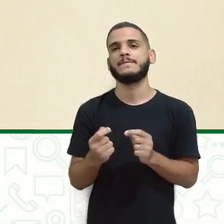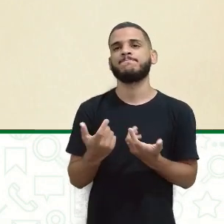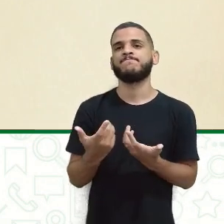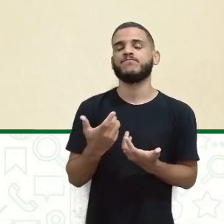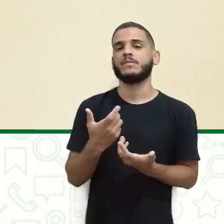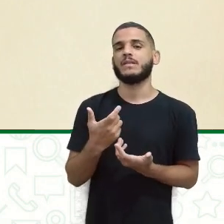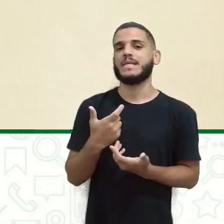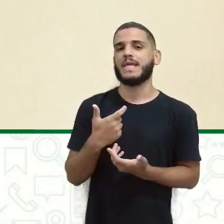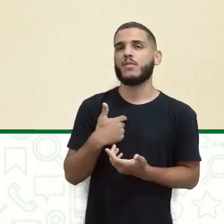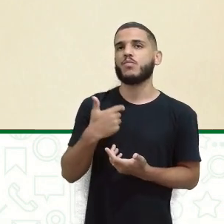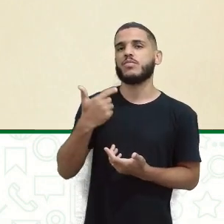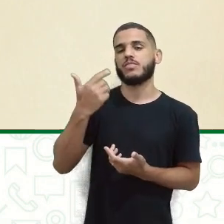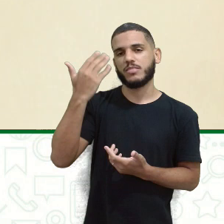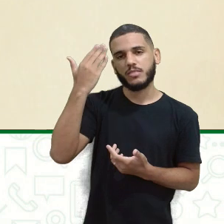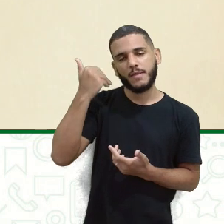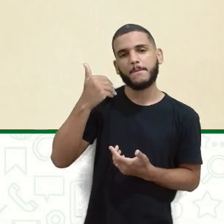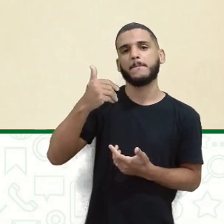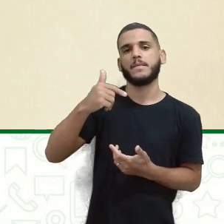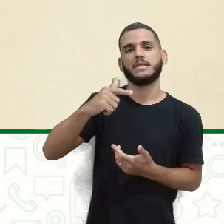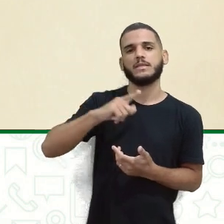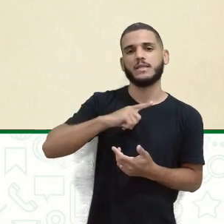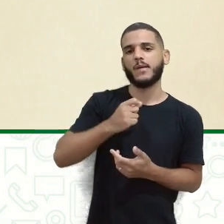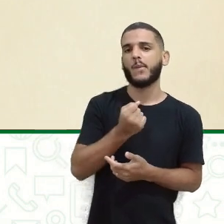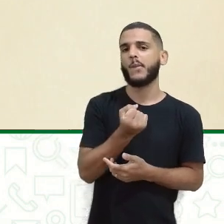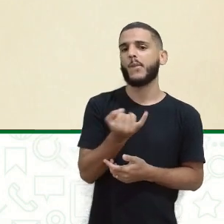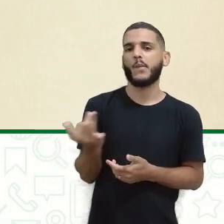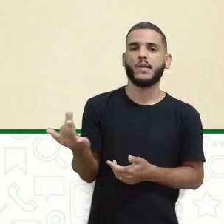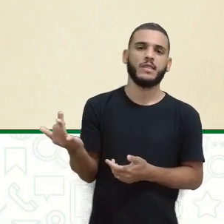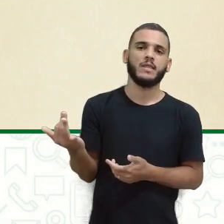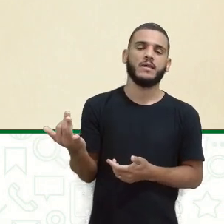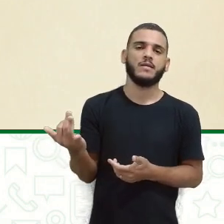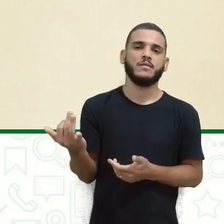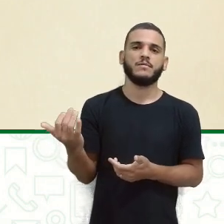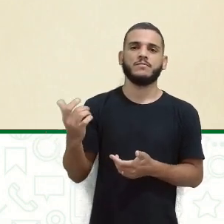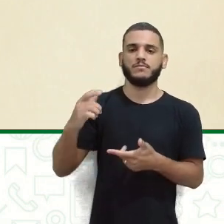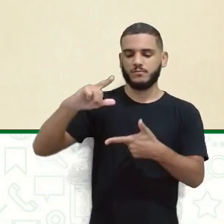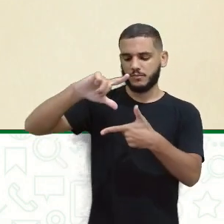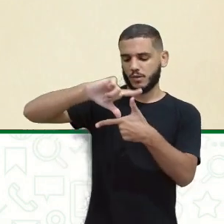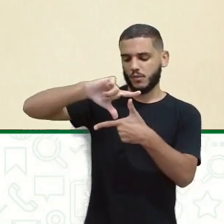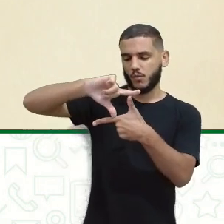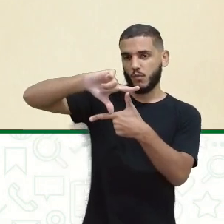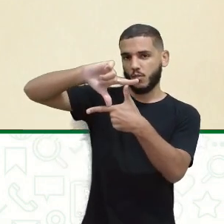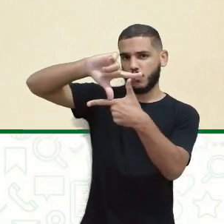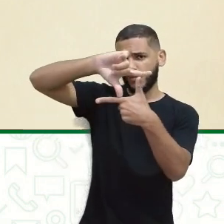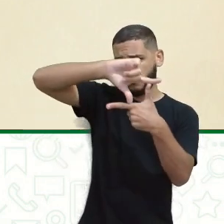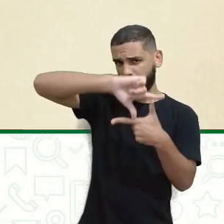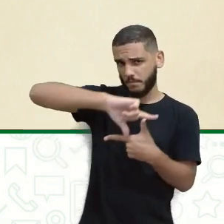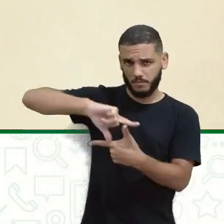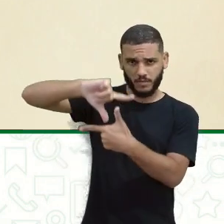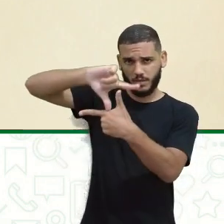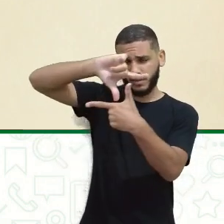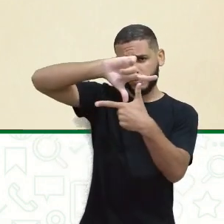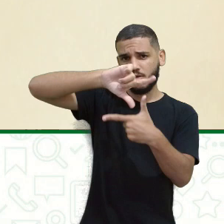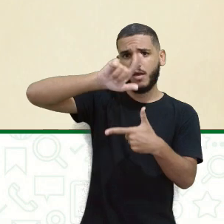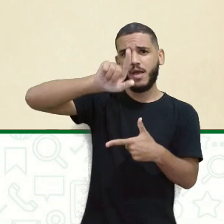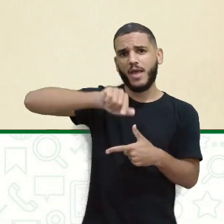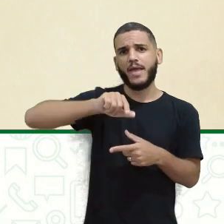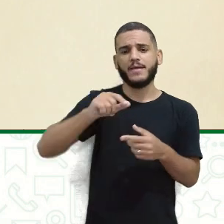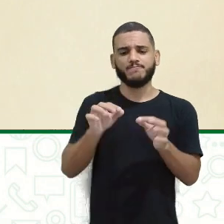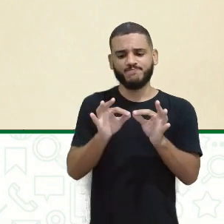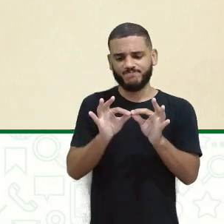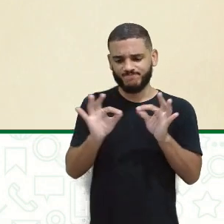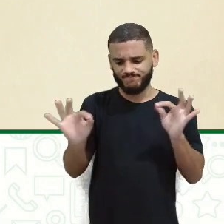ter a quantidade de cubos será a medida do